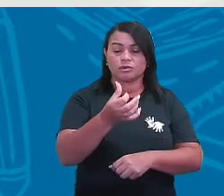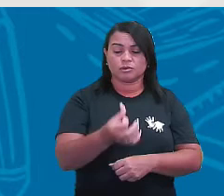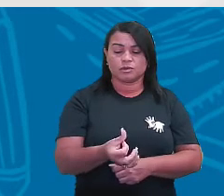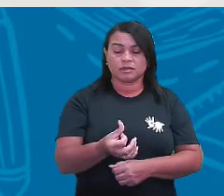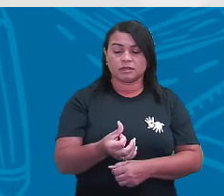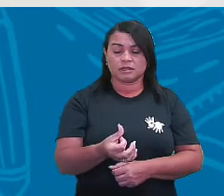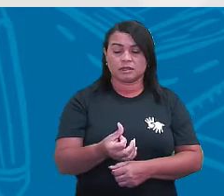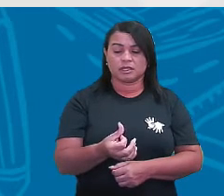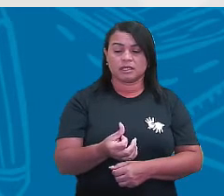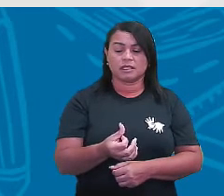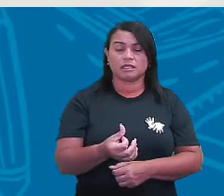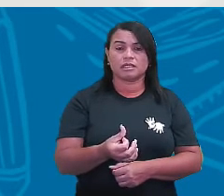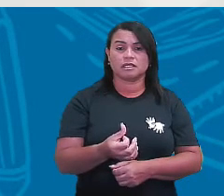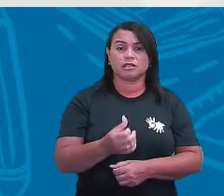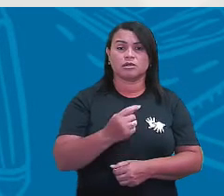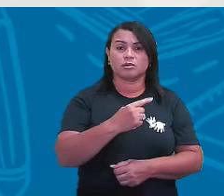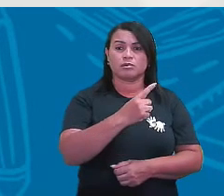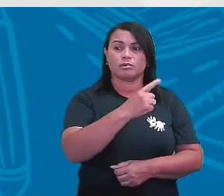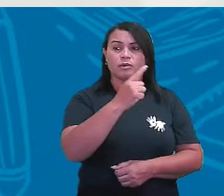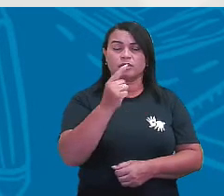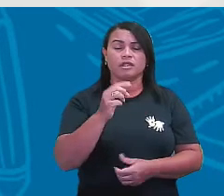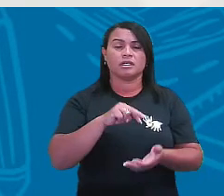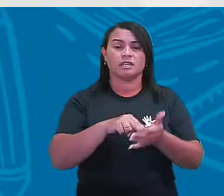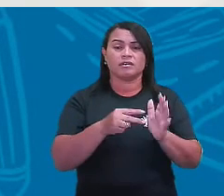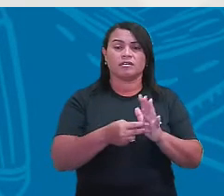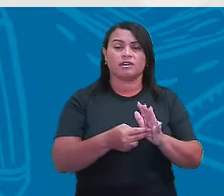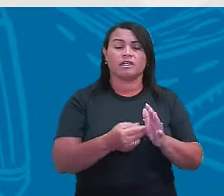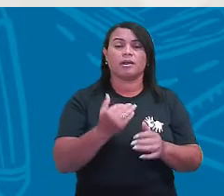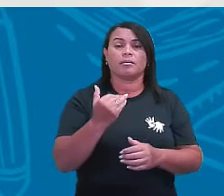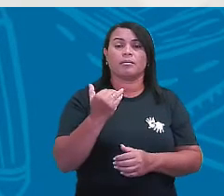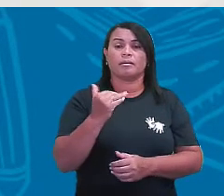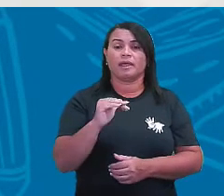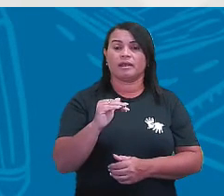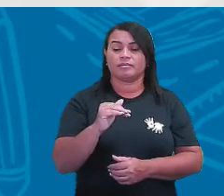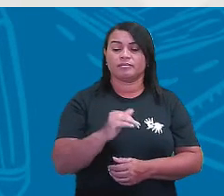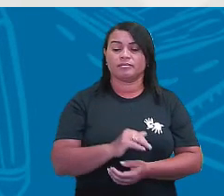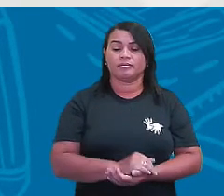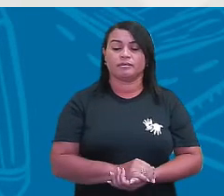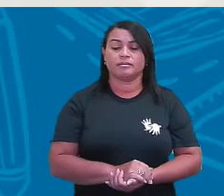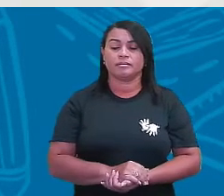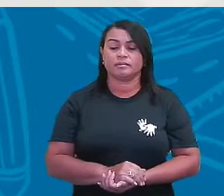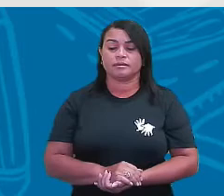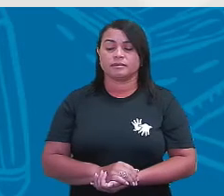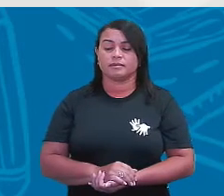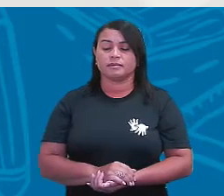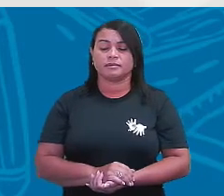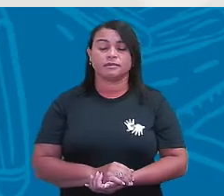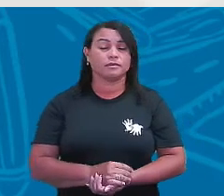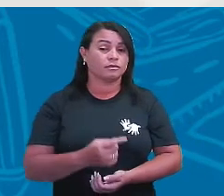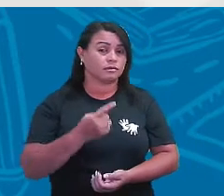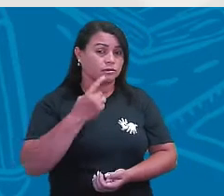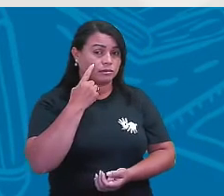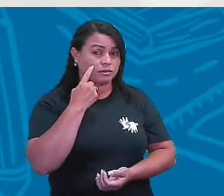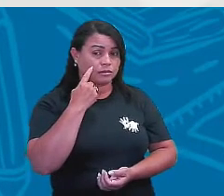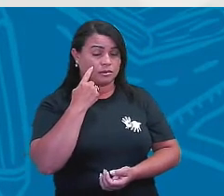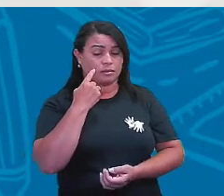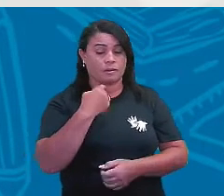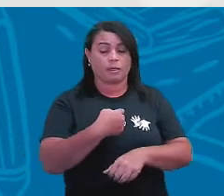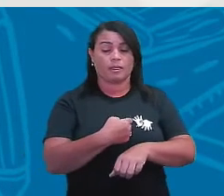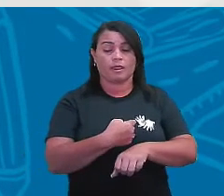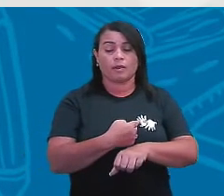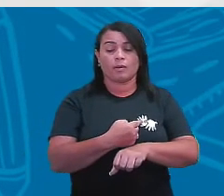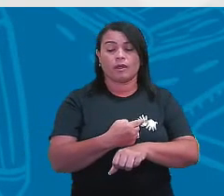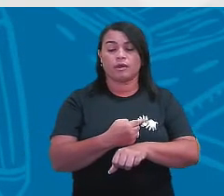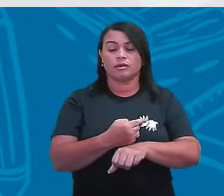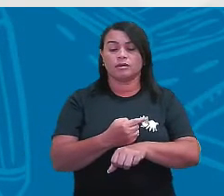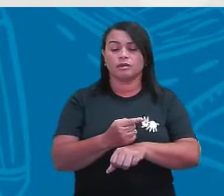no relógio de ponteiro já está marcando a meia hora, tá bom? Ó, no relógio de ponteiro, em que números